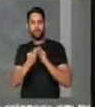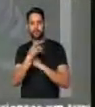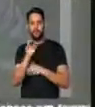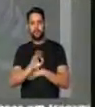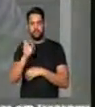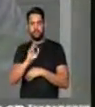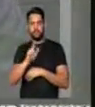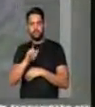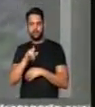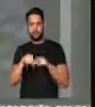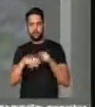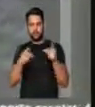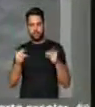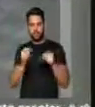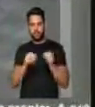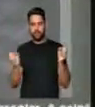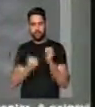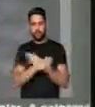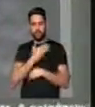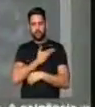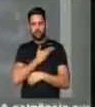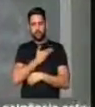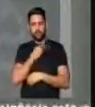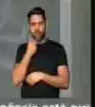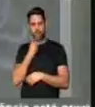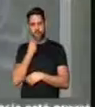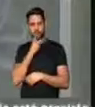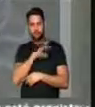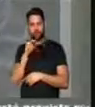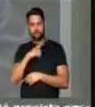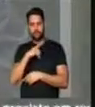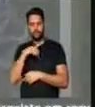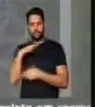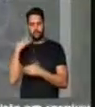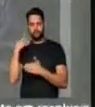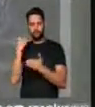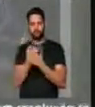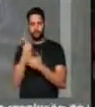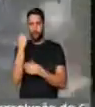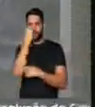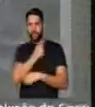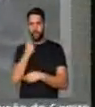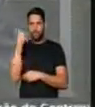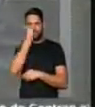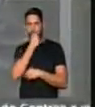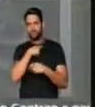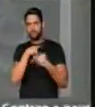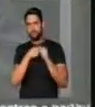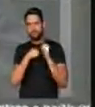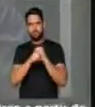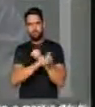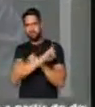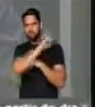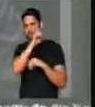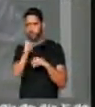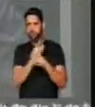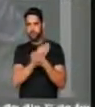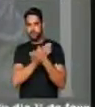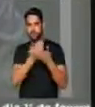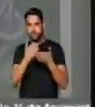30% de algo. Termino aqui, amigos, dizendo que foram longas horas, longos dias, mas se